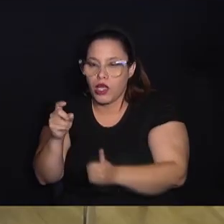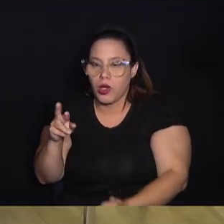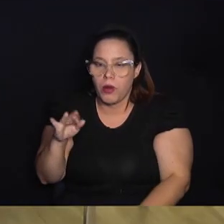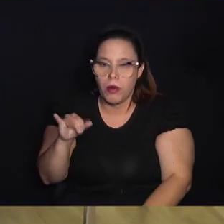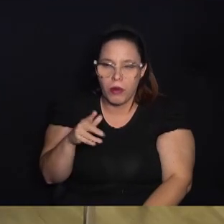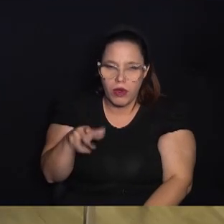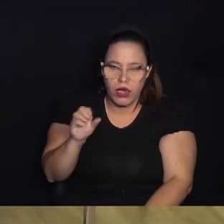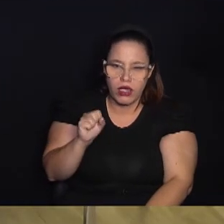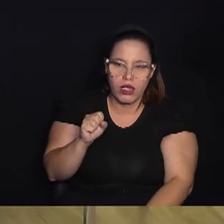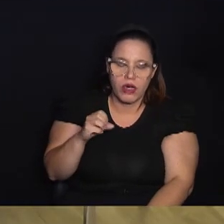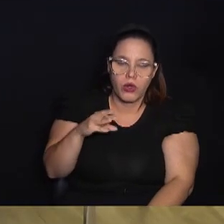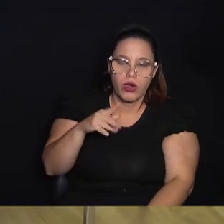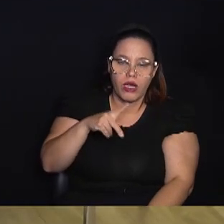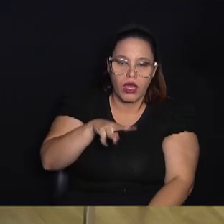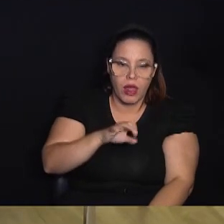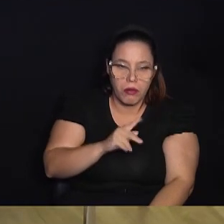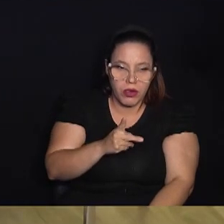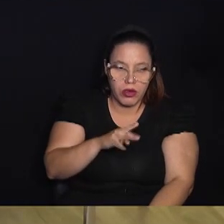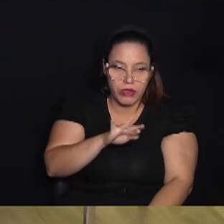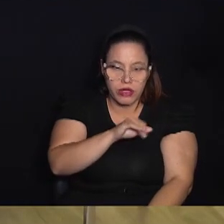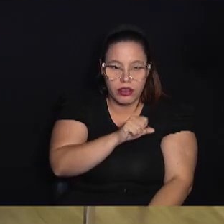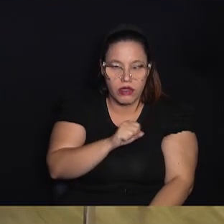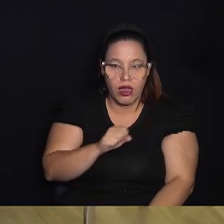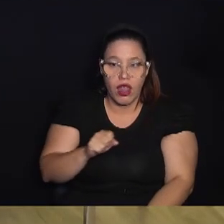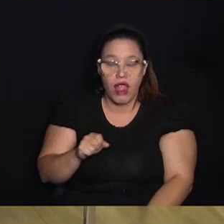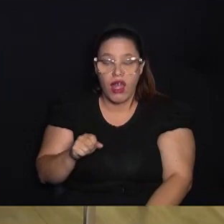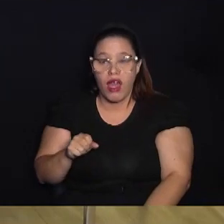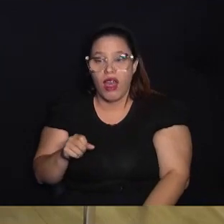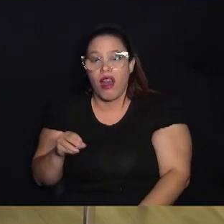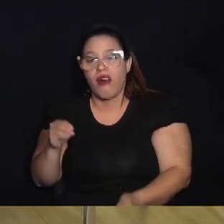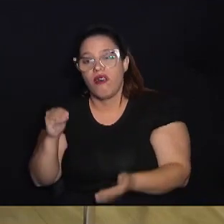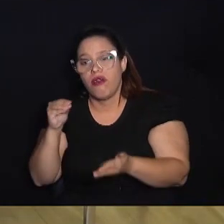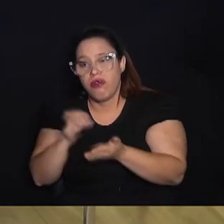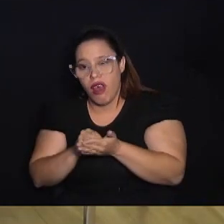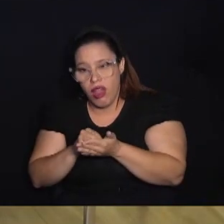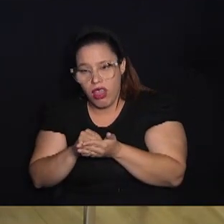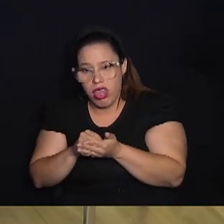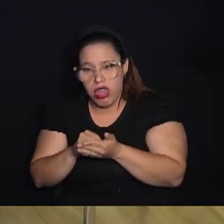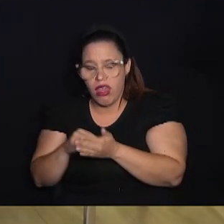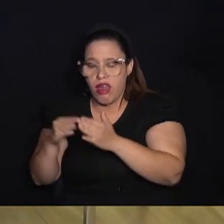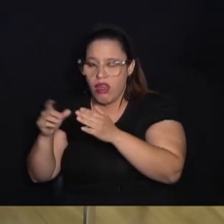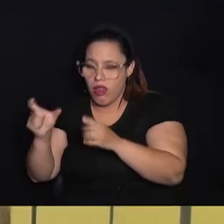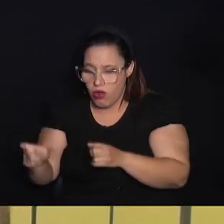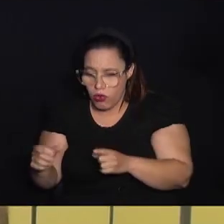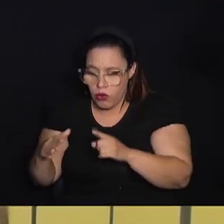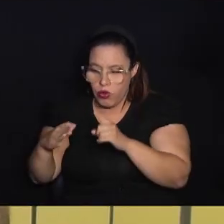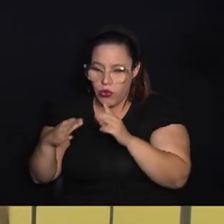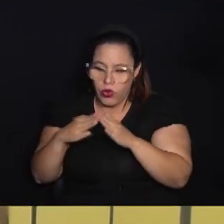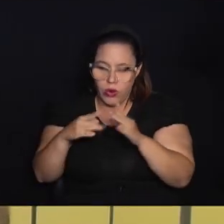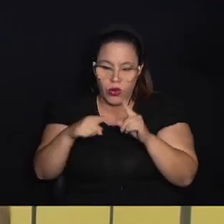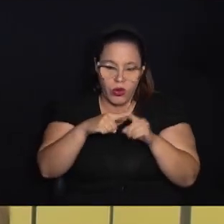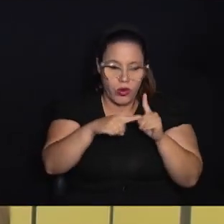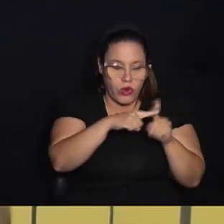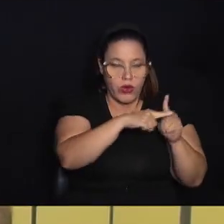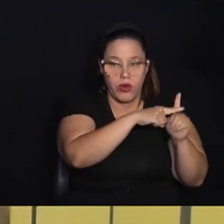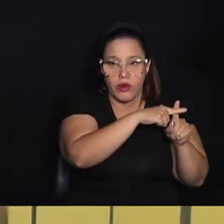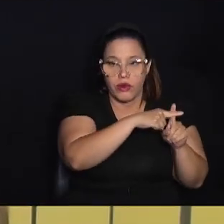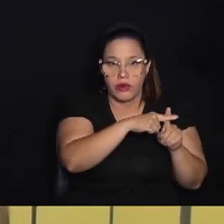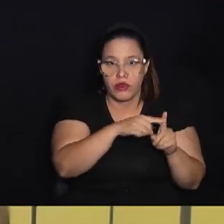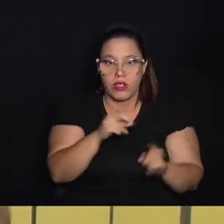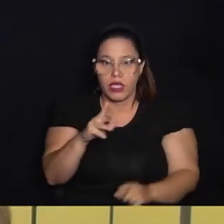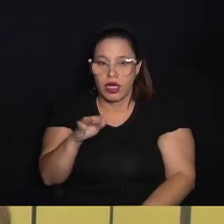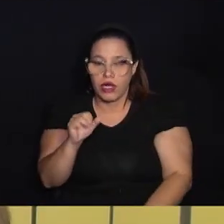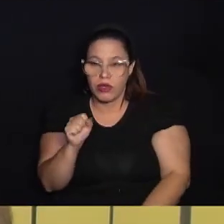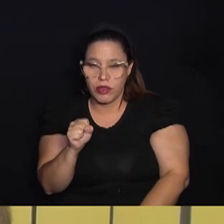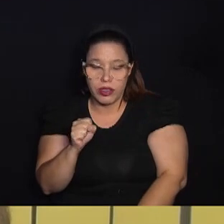Tiagão Achei super legal acho que falta o cemitério da saudade como Oitava Maravilha no mínimo eu gosto eu acho que ele é a primeira maravilha daqui né Eu adoro o cemitério